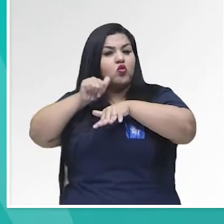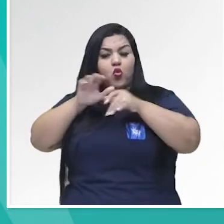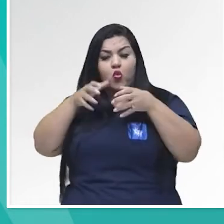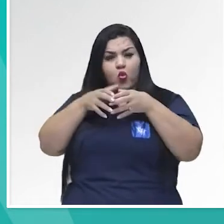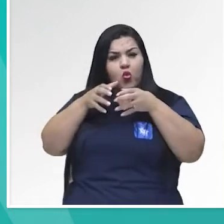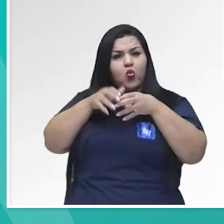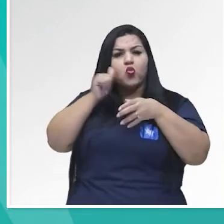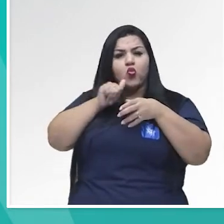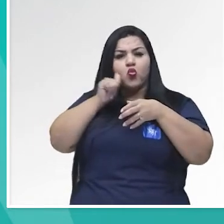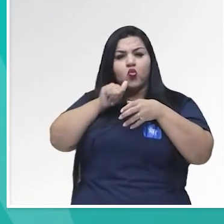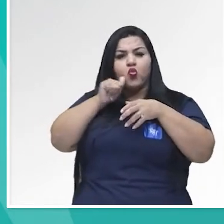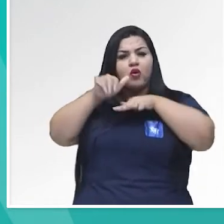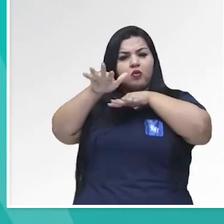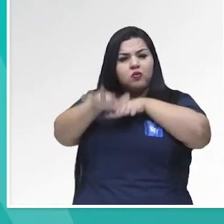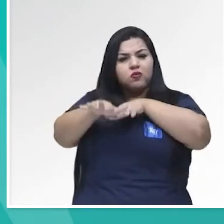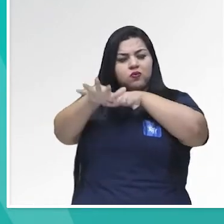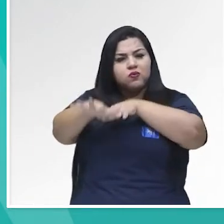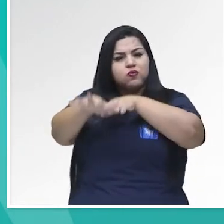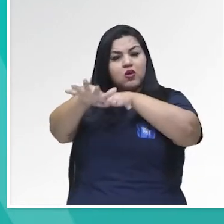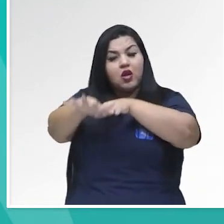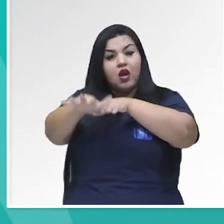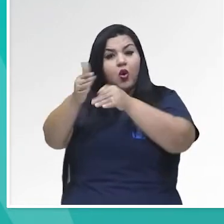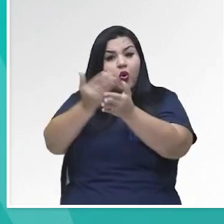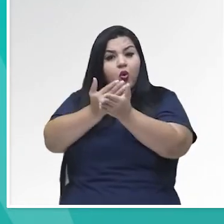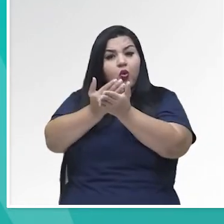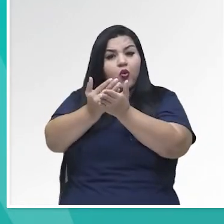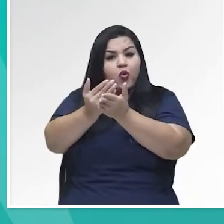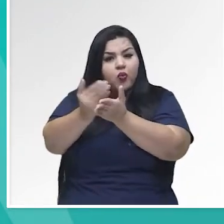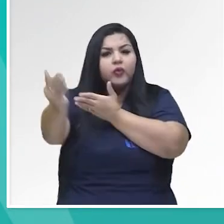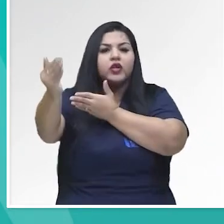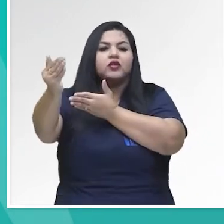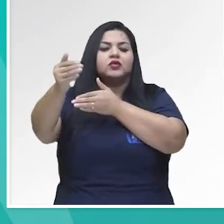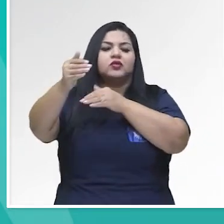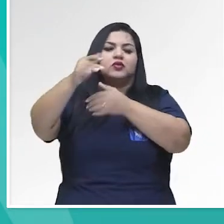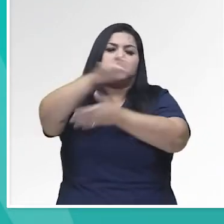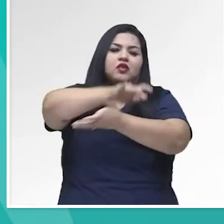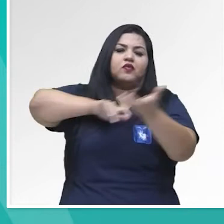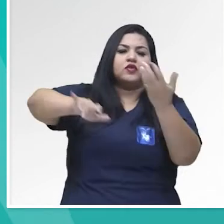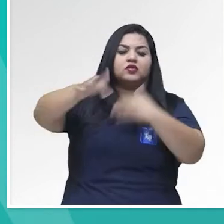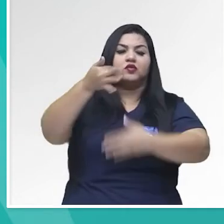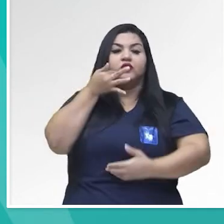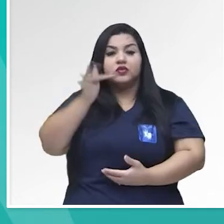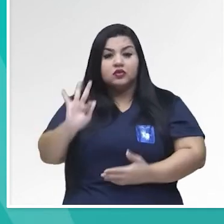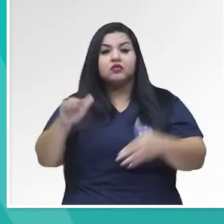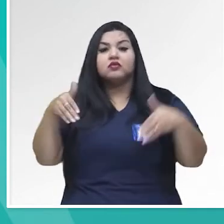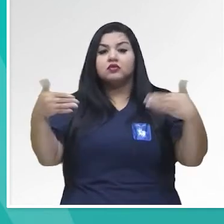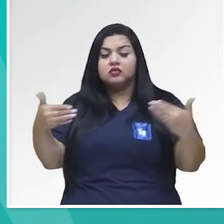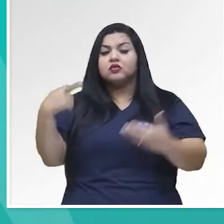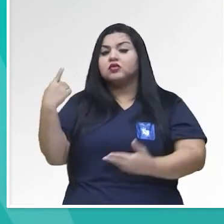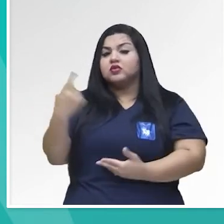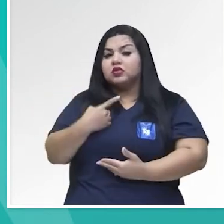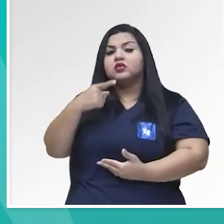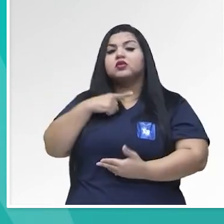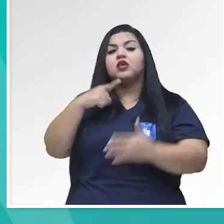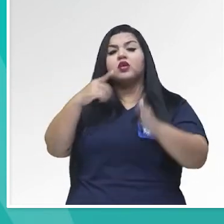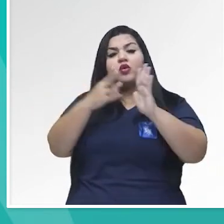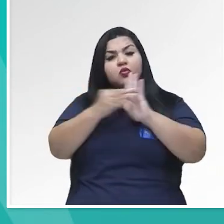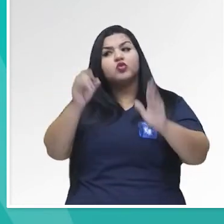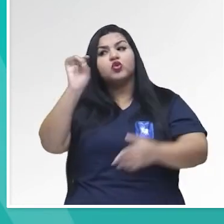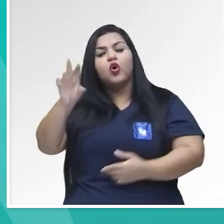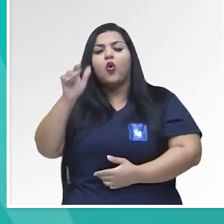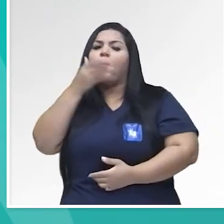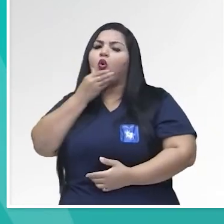das mulheres na França que deu início à Revolução Francesa. Até então, nós tínhamos um modelo que só os